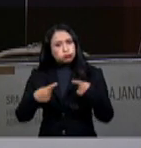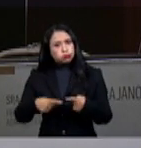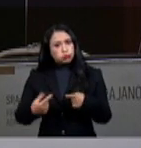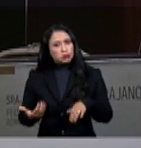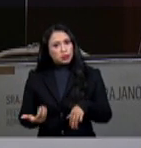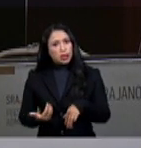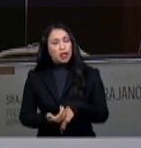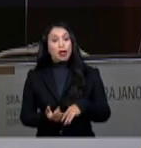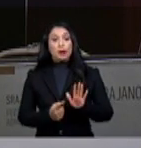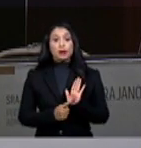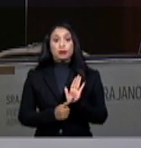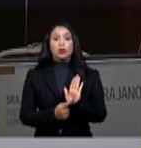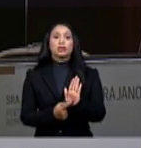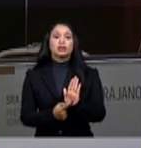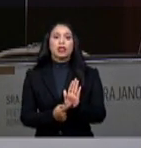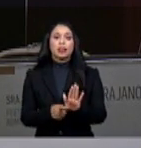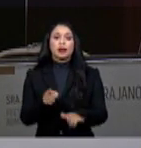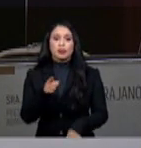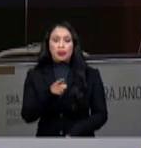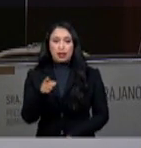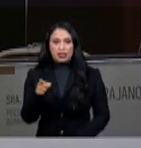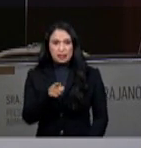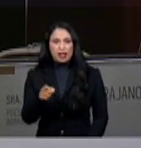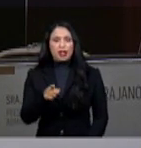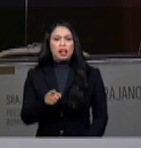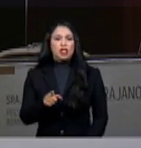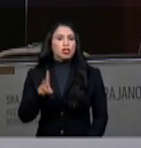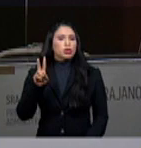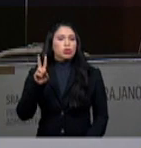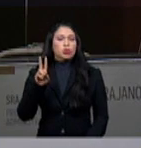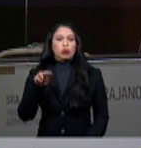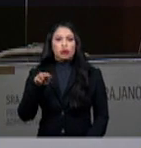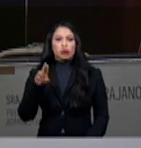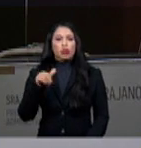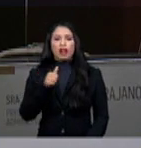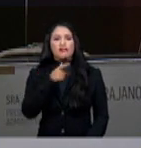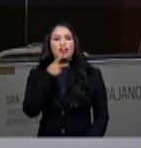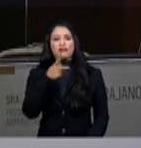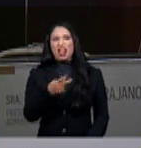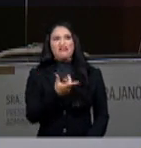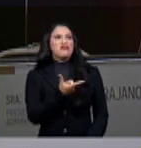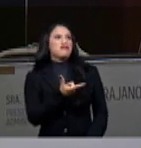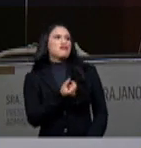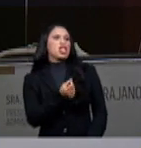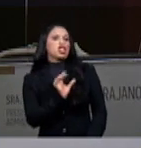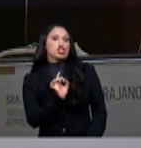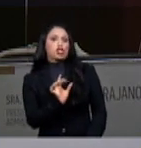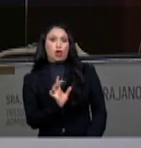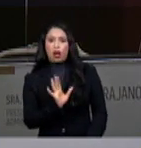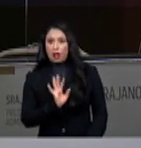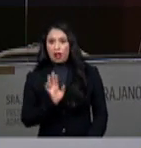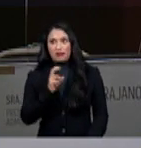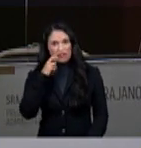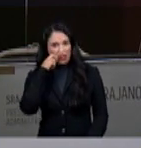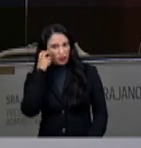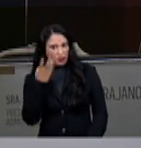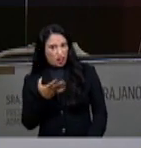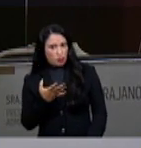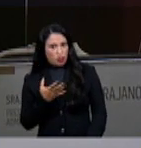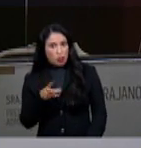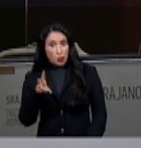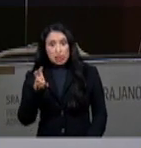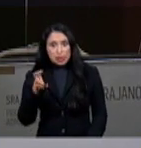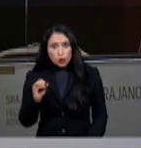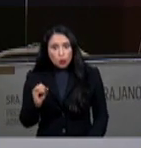tal mas vocês garante que tu garanto para vocês que nunca mais ninguém vai oferecer vídeo concorda vai ficar com vergonha Você